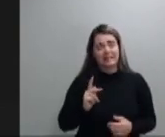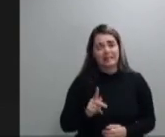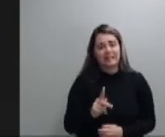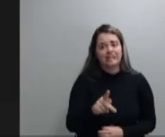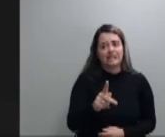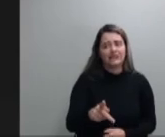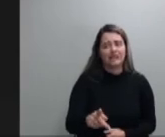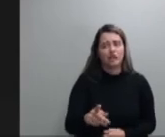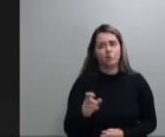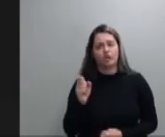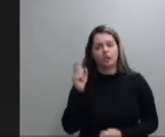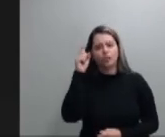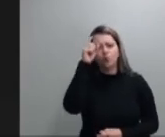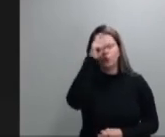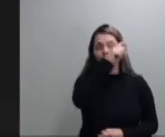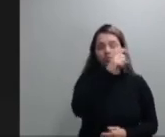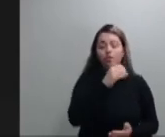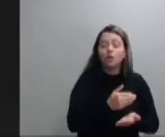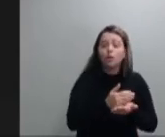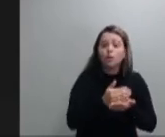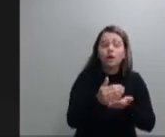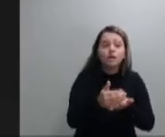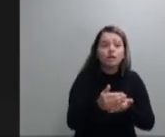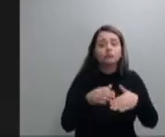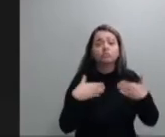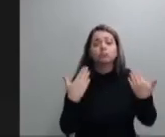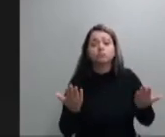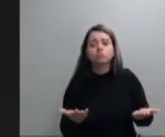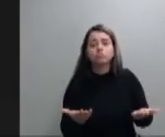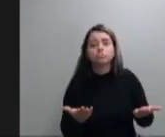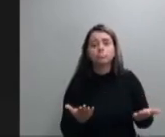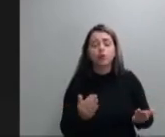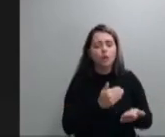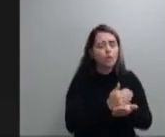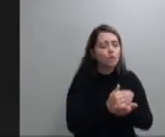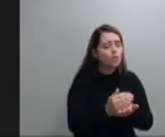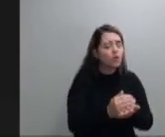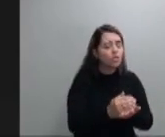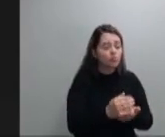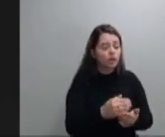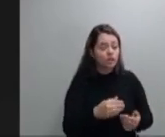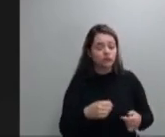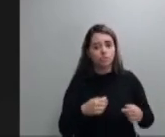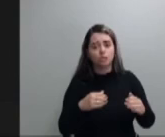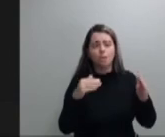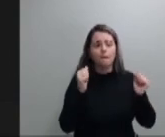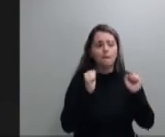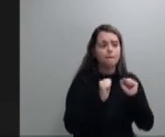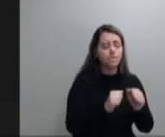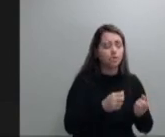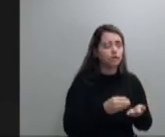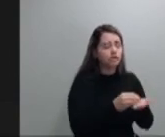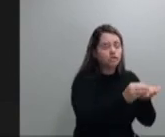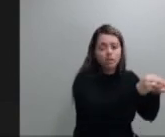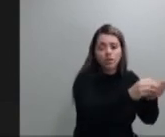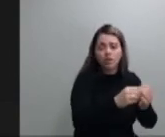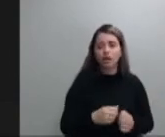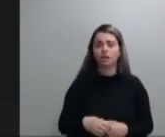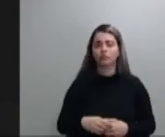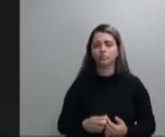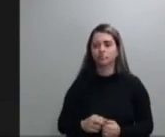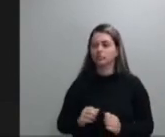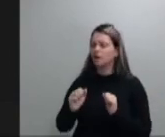que começa qual é o ato que demarca o lapso prescricional o lapso decadencial quando é que começa posso